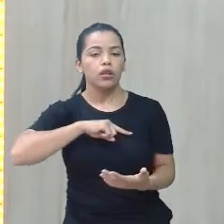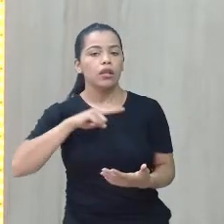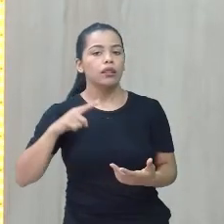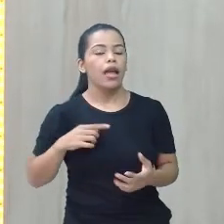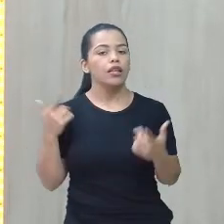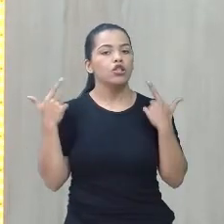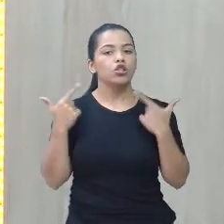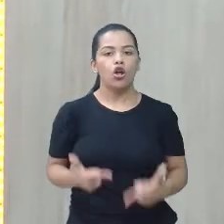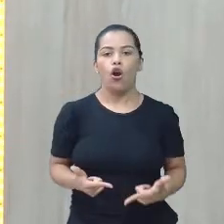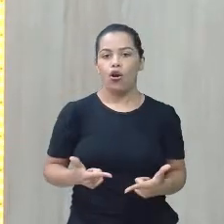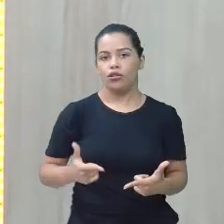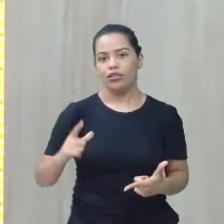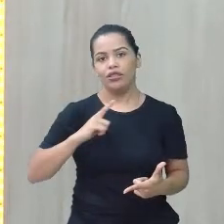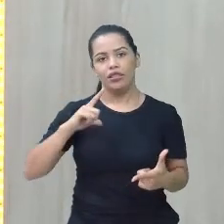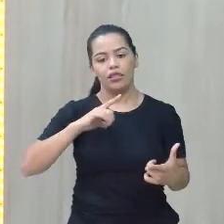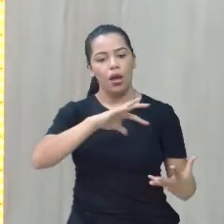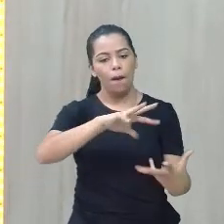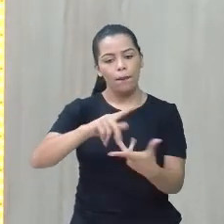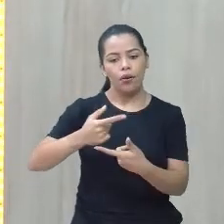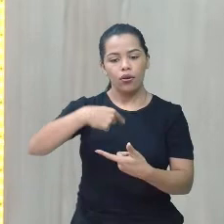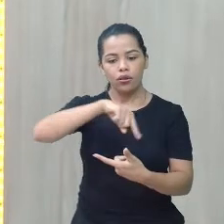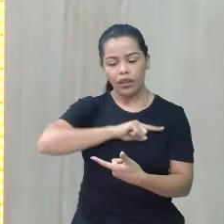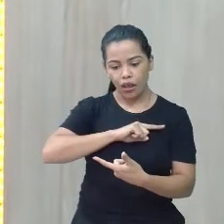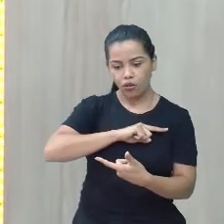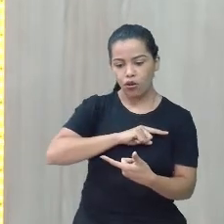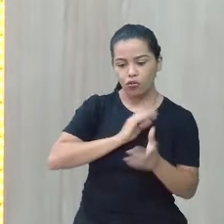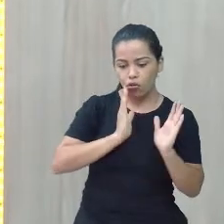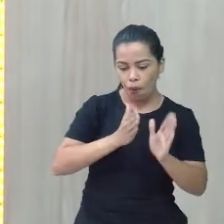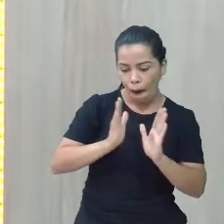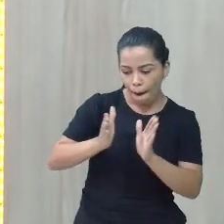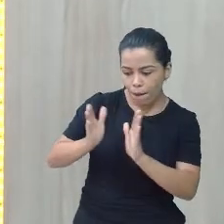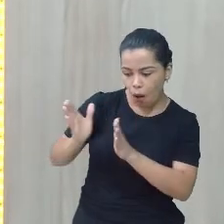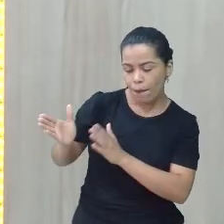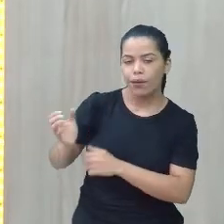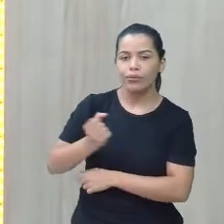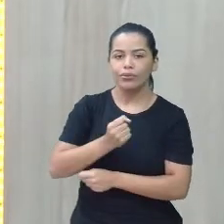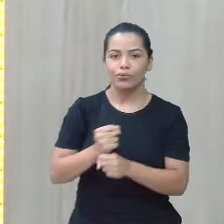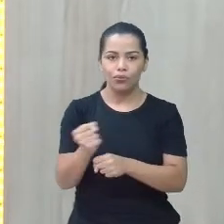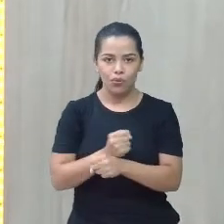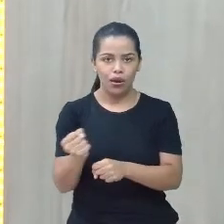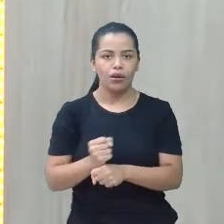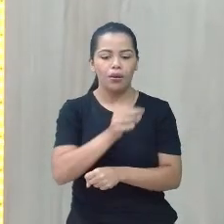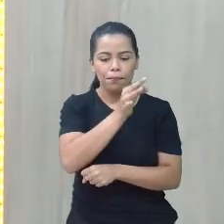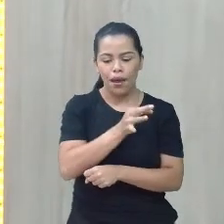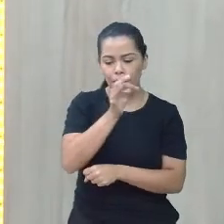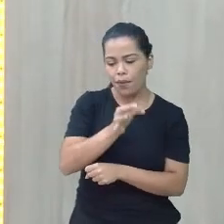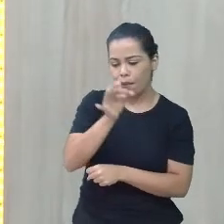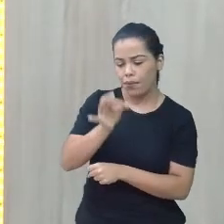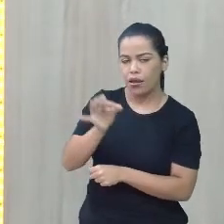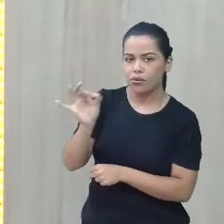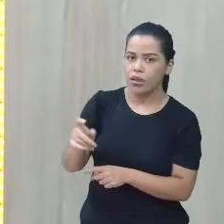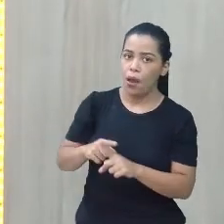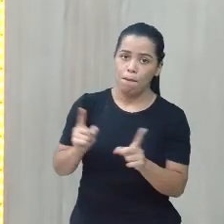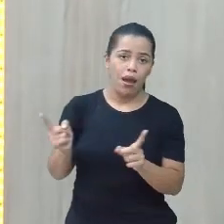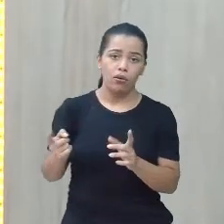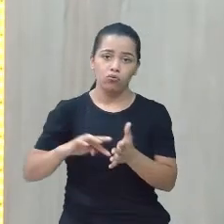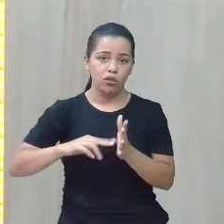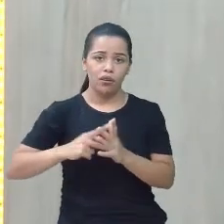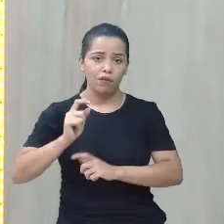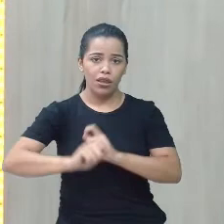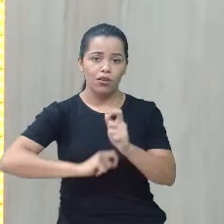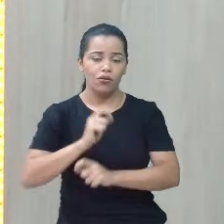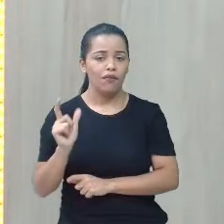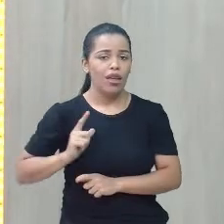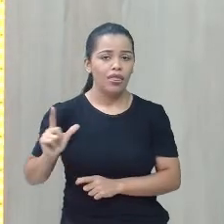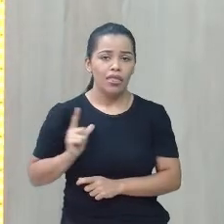onde as nossas estações são bem definidas. Porém, essa situação não significa que vai ficar sol todos os dias, que não vai